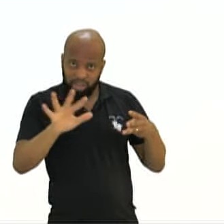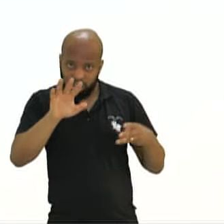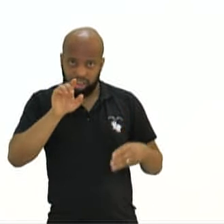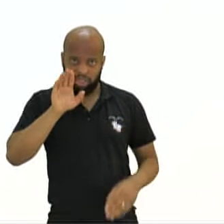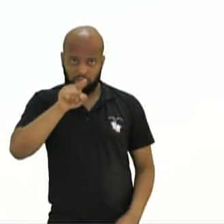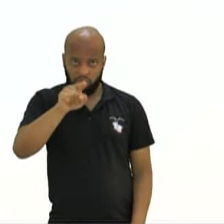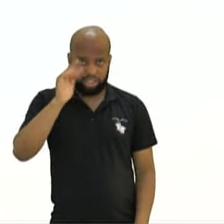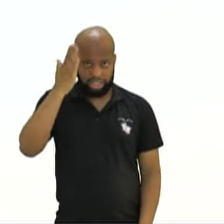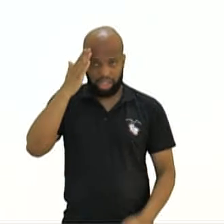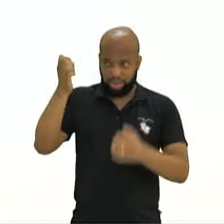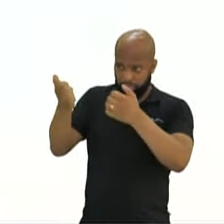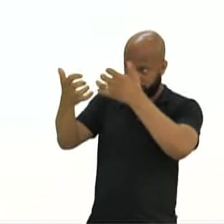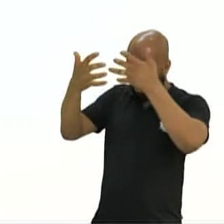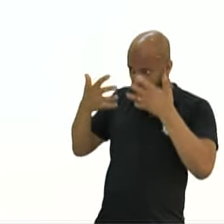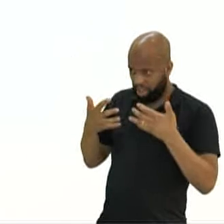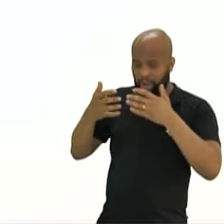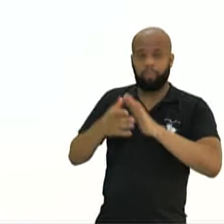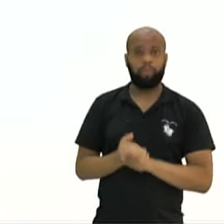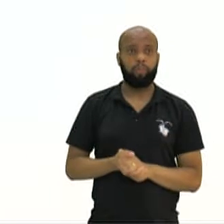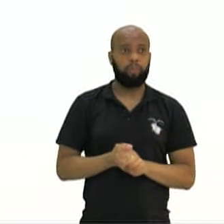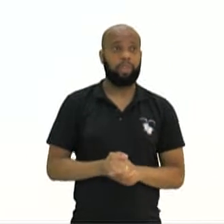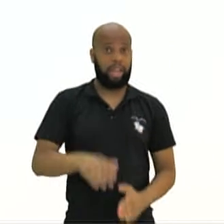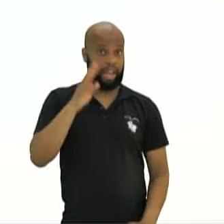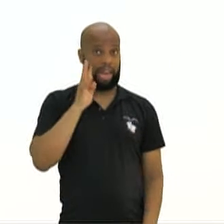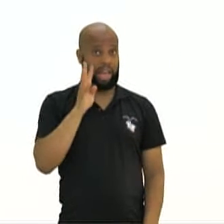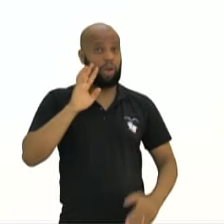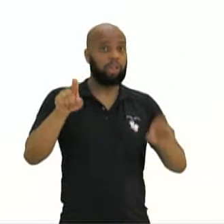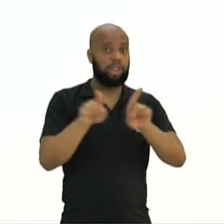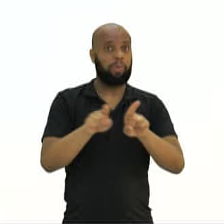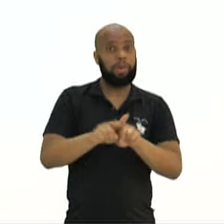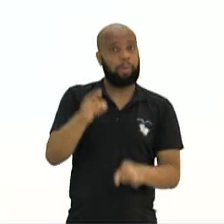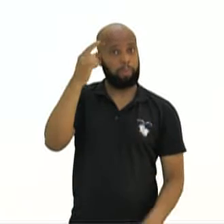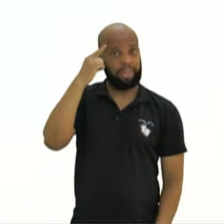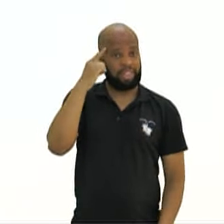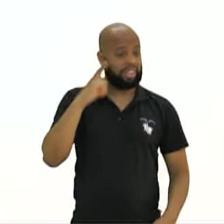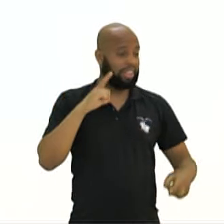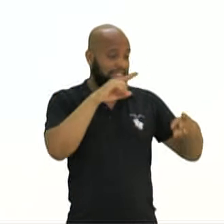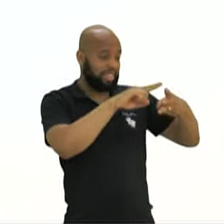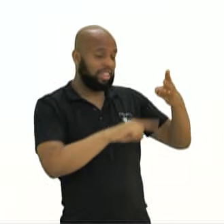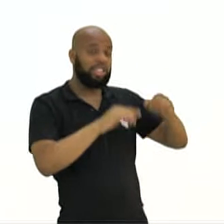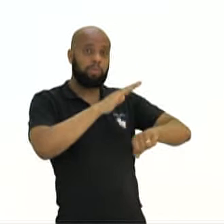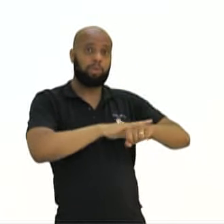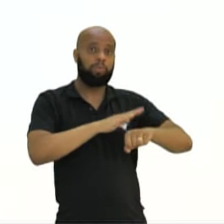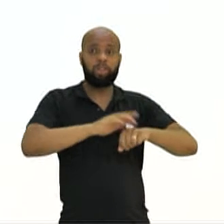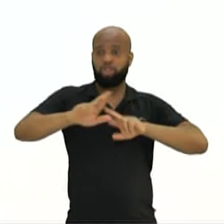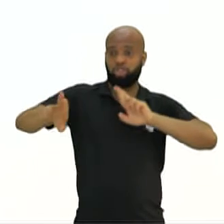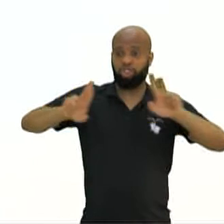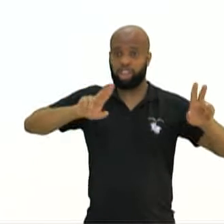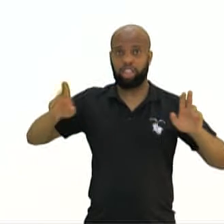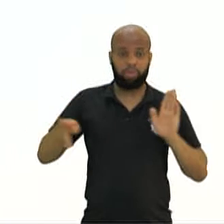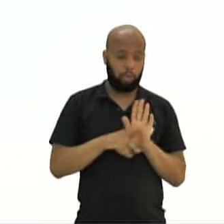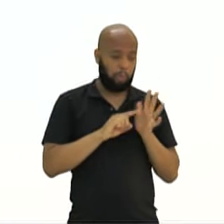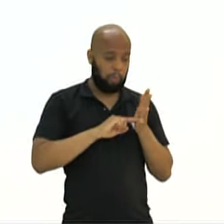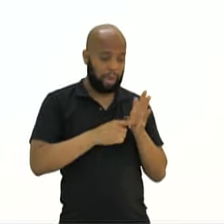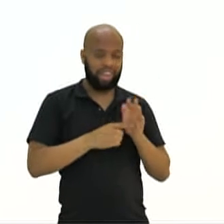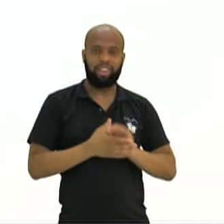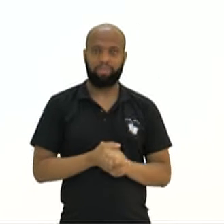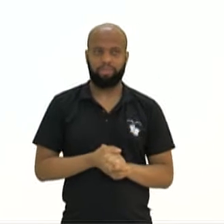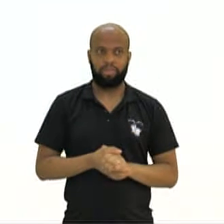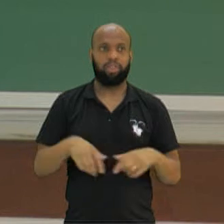seria? É muito bacana nós pensarmos em 3 momentos distintos das máquinas, porque